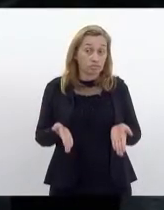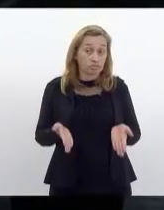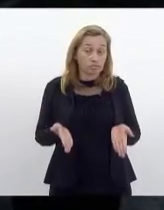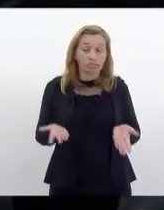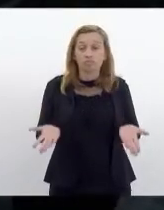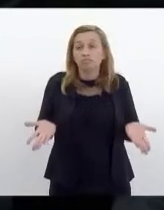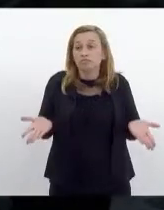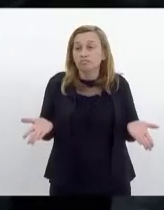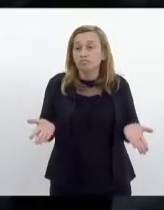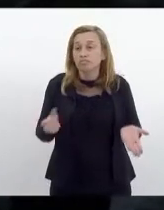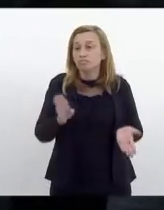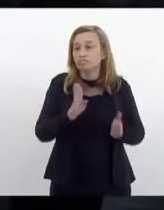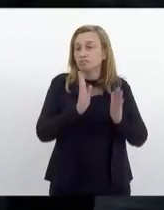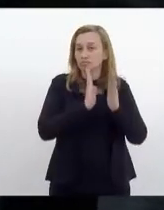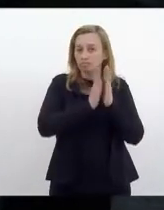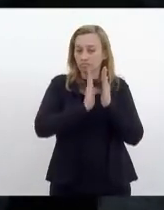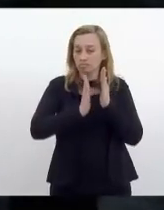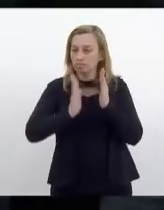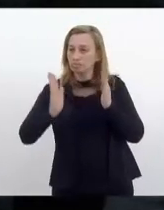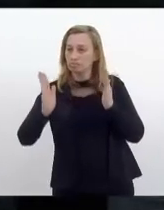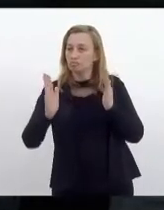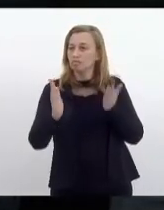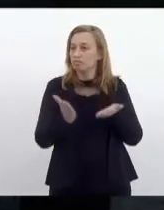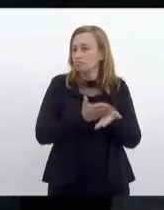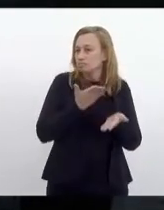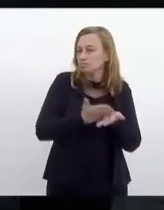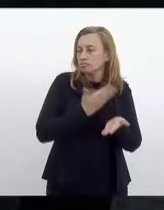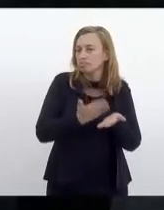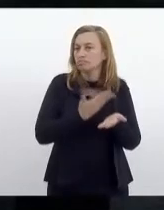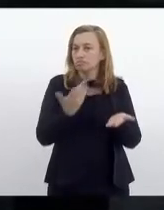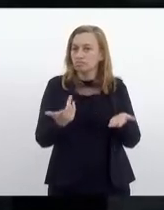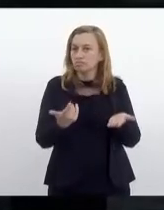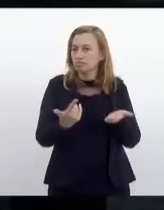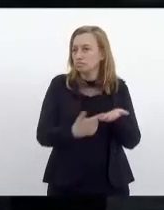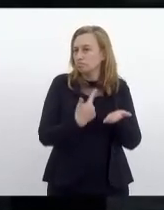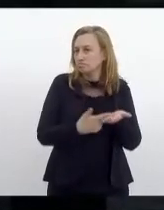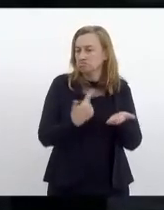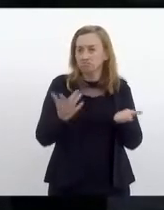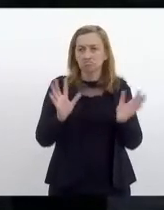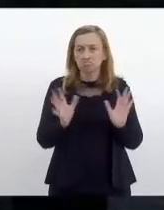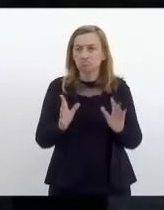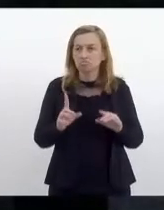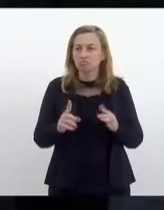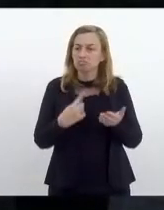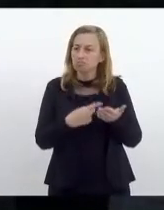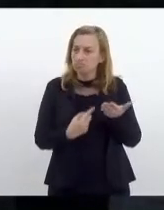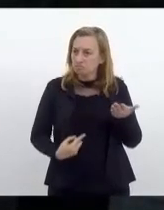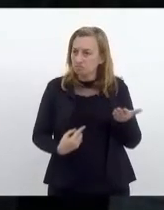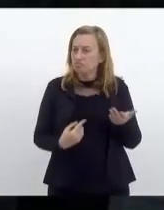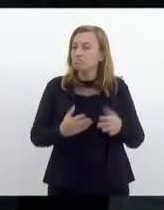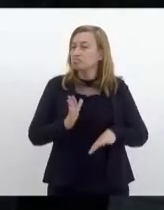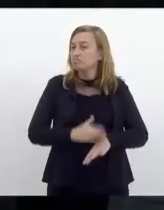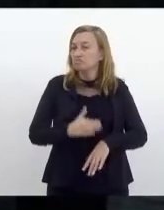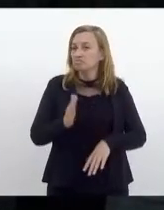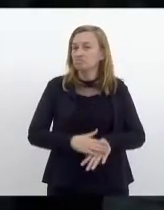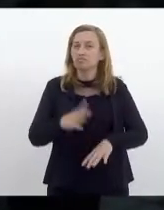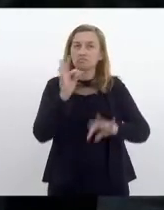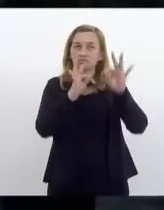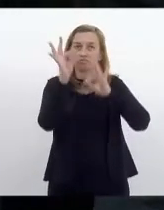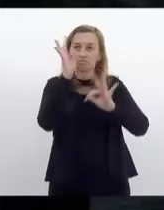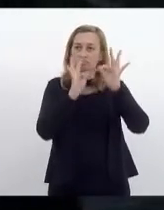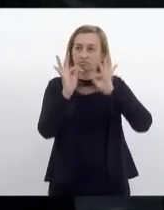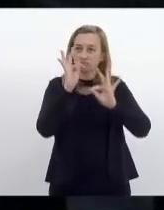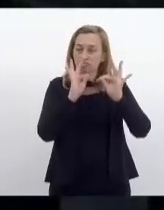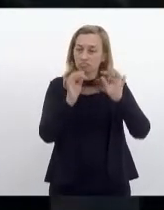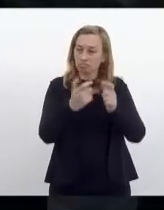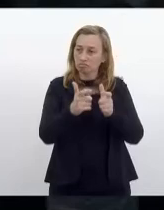suporte bibliográfico, né, livros, apostilas, caderno de exercícios, mas, cada vez mais, as tecnologias permitem